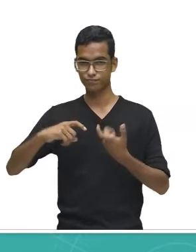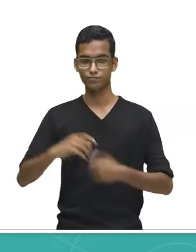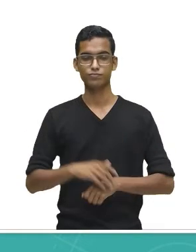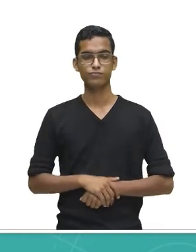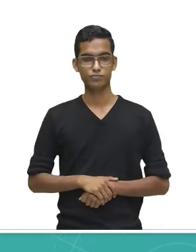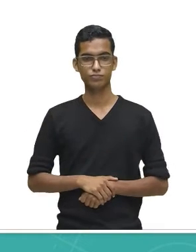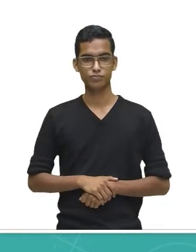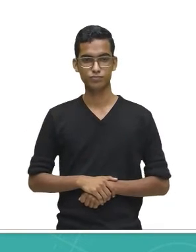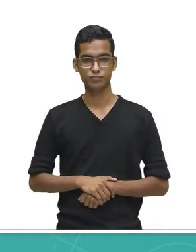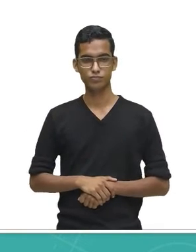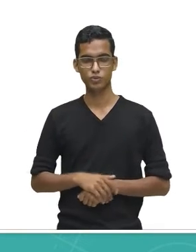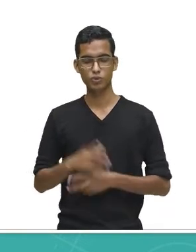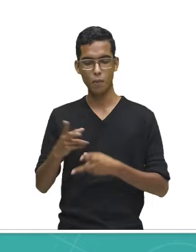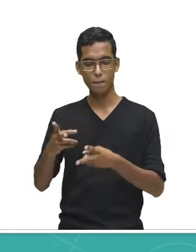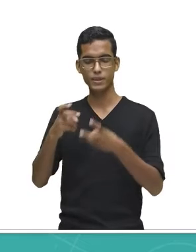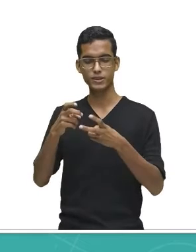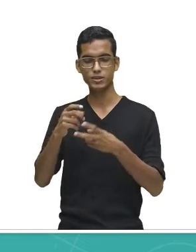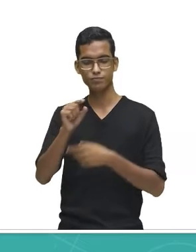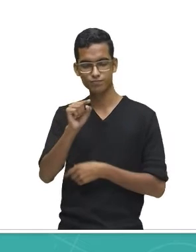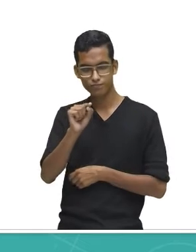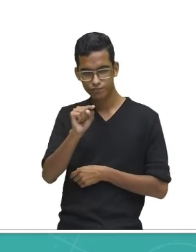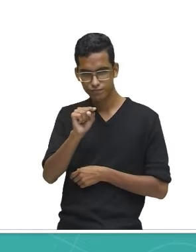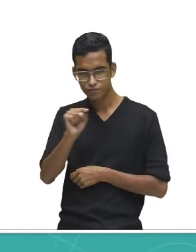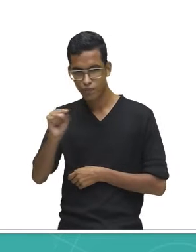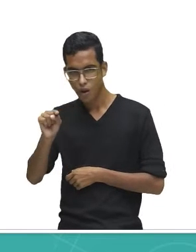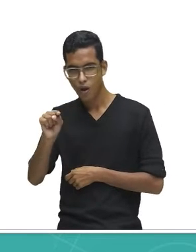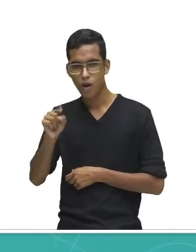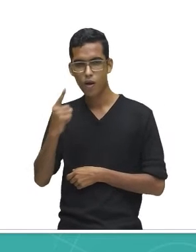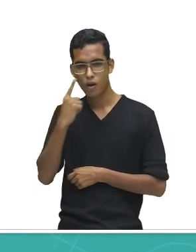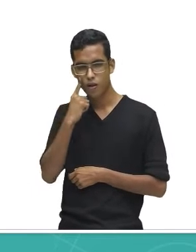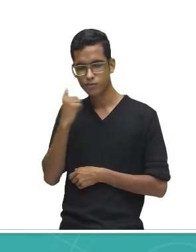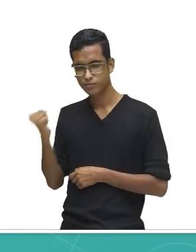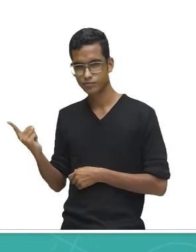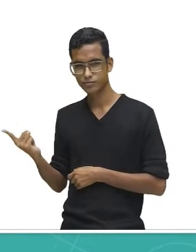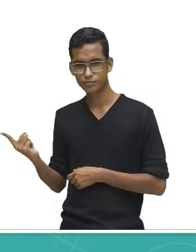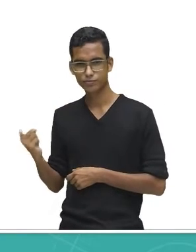eu vou identificar última,